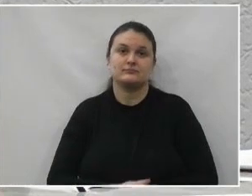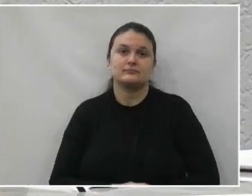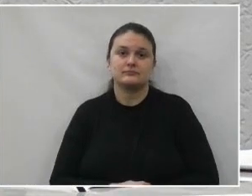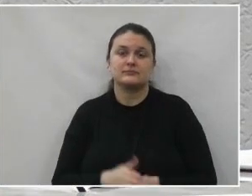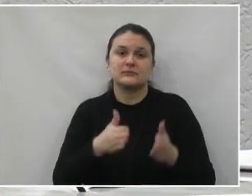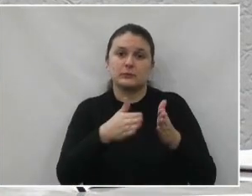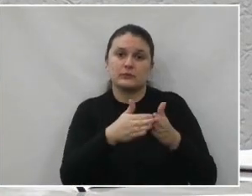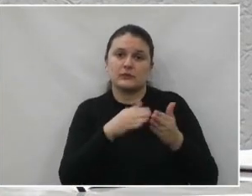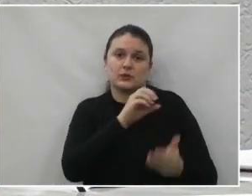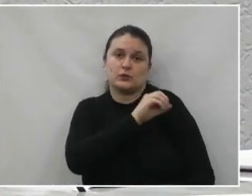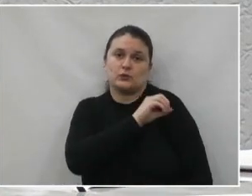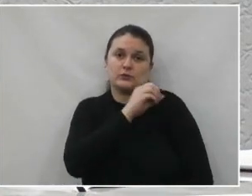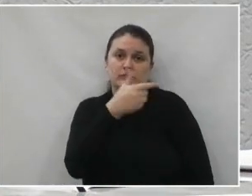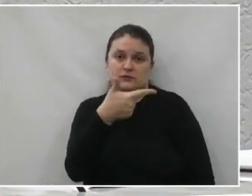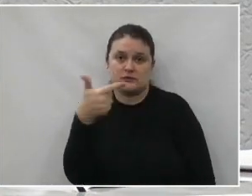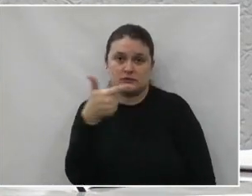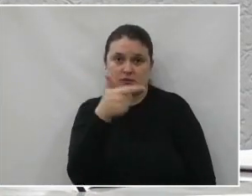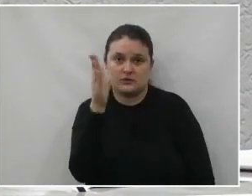Indicação número